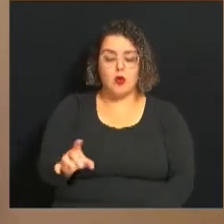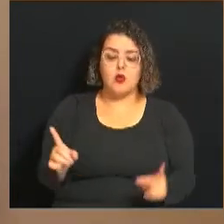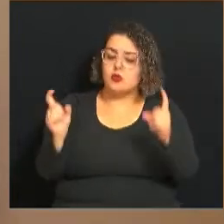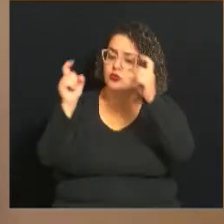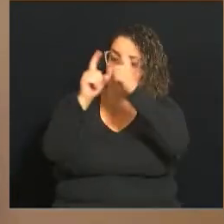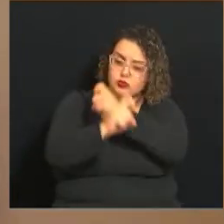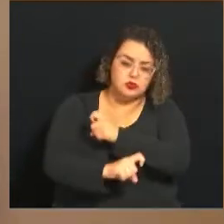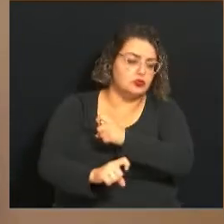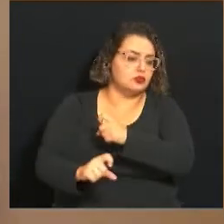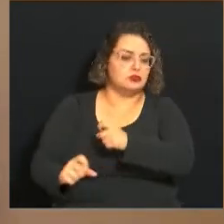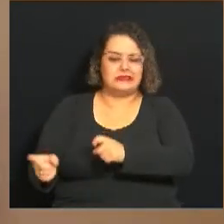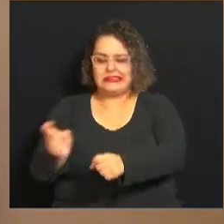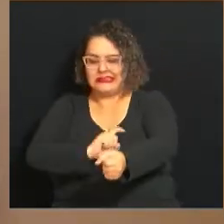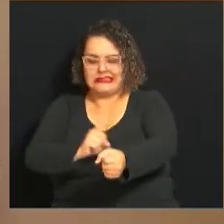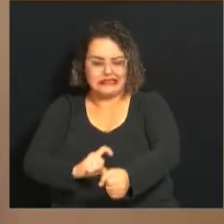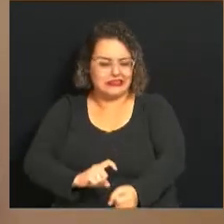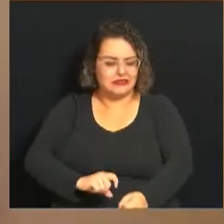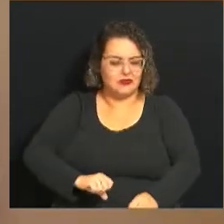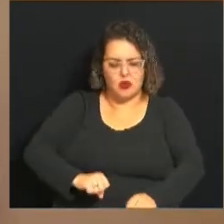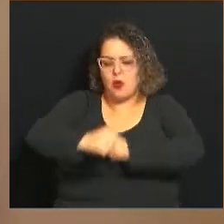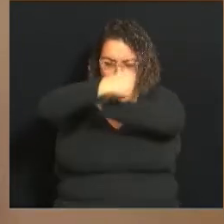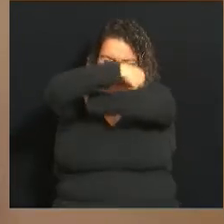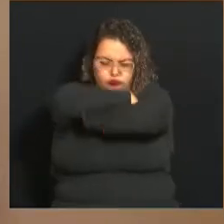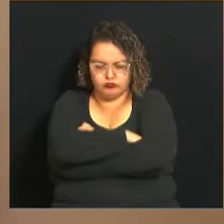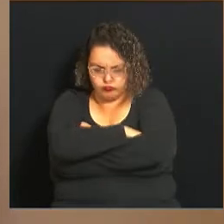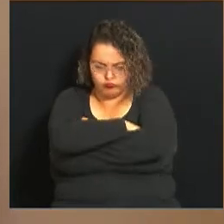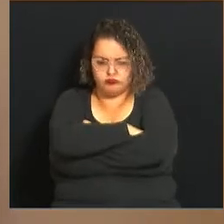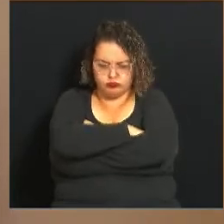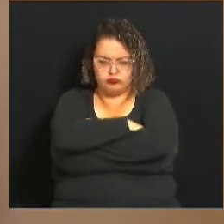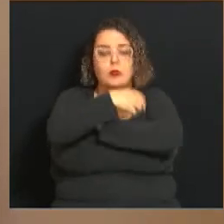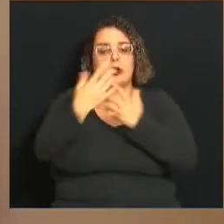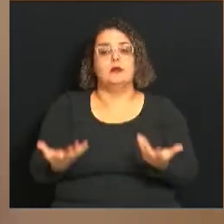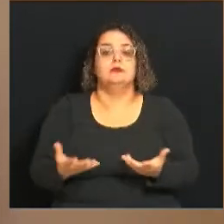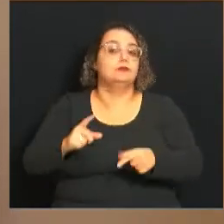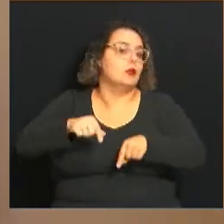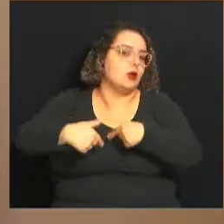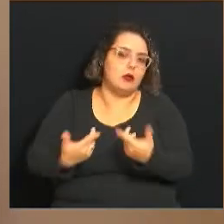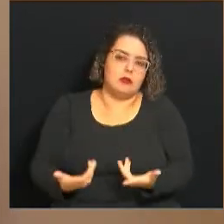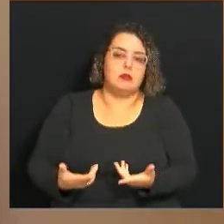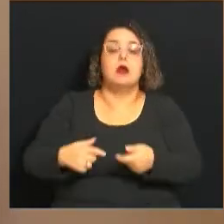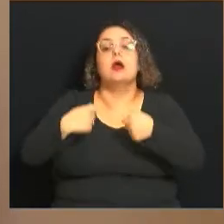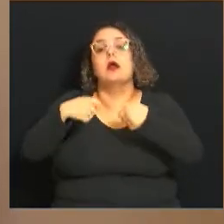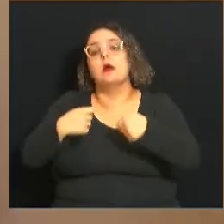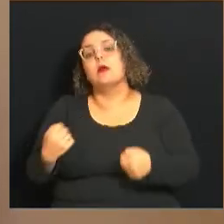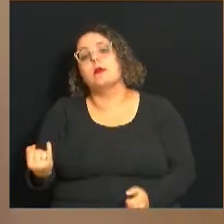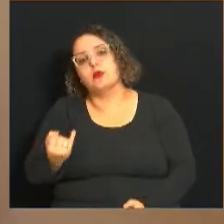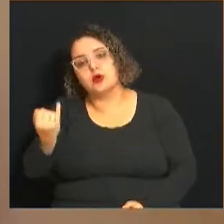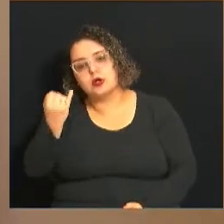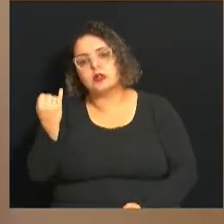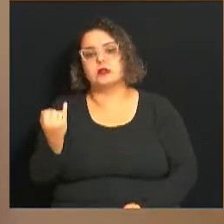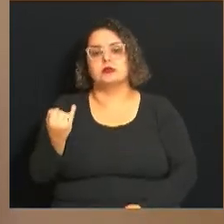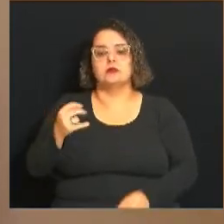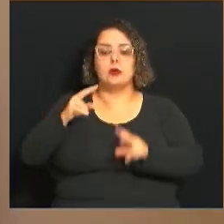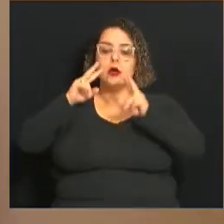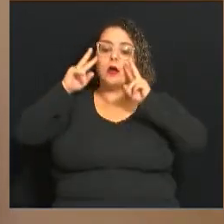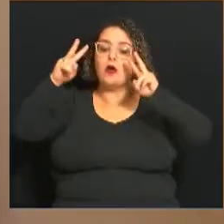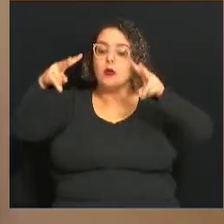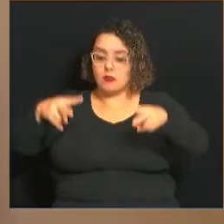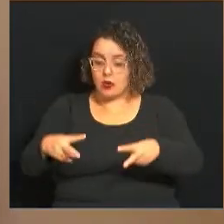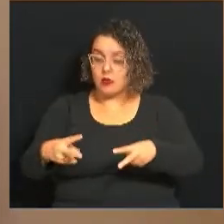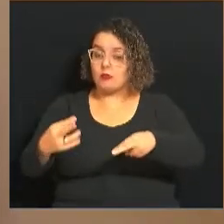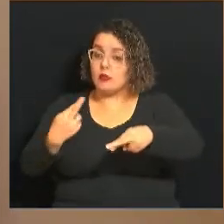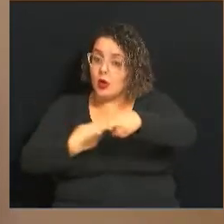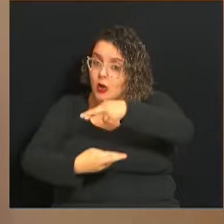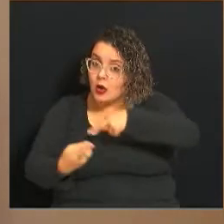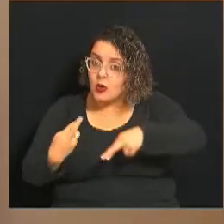de raiva, de birra, né? Então, é muito necessário que a gente olhe para a nossa relação com os